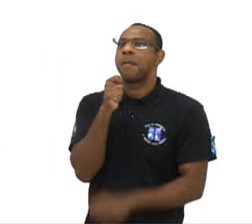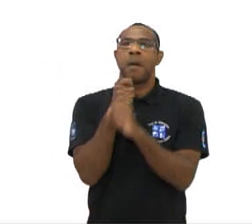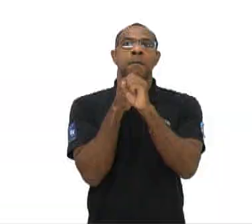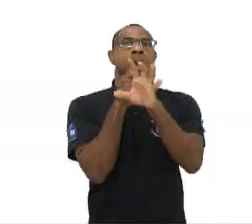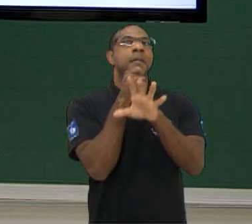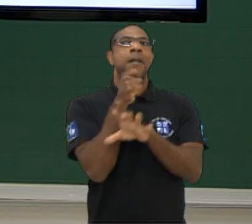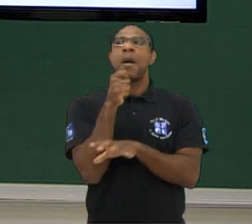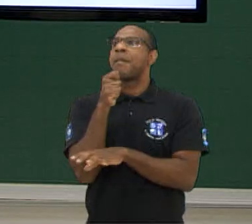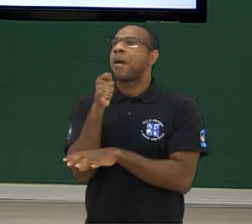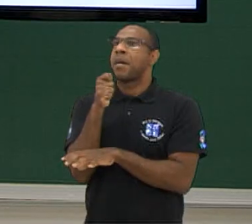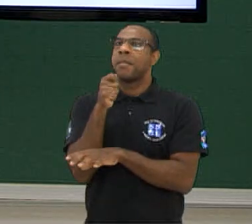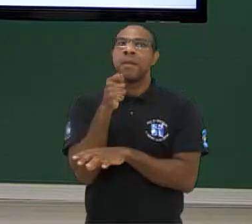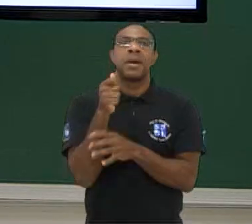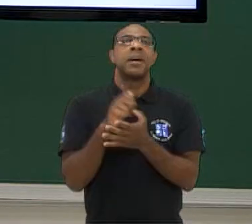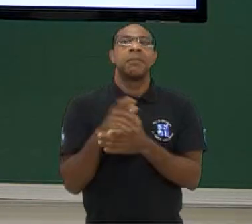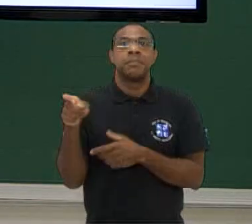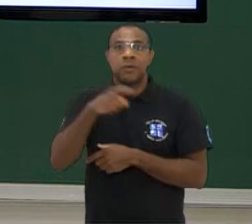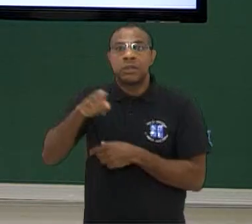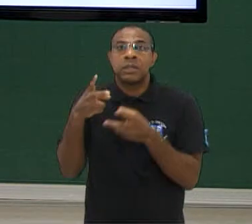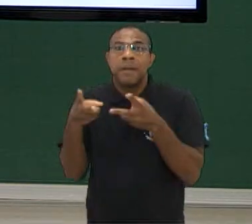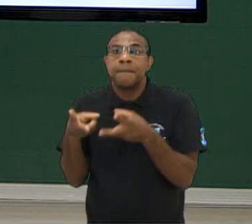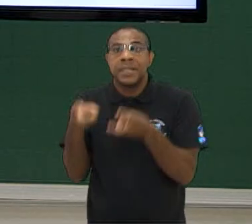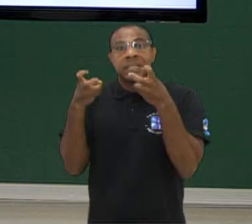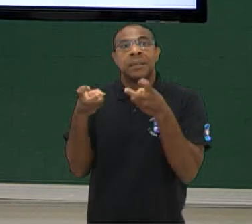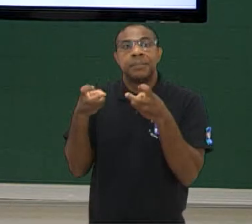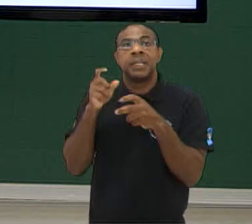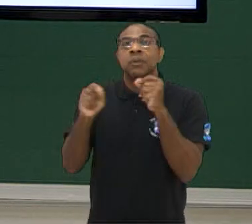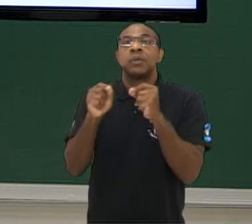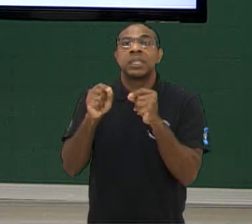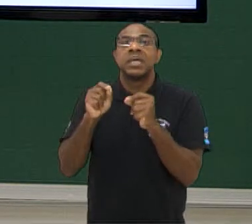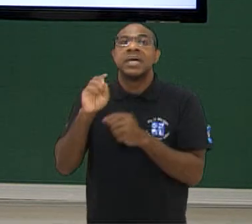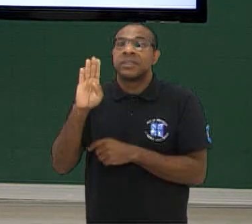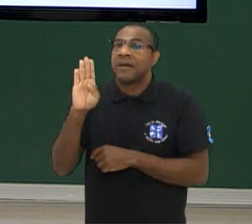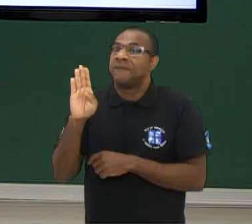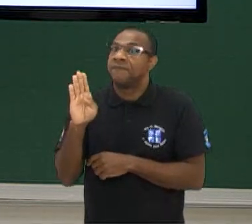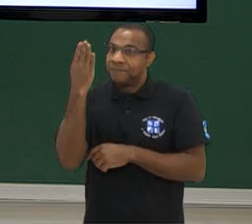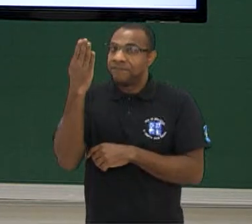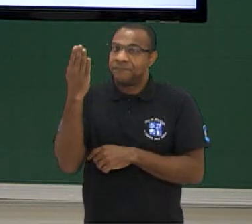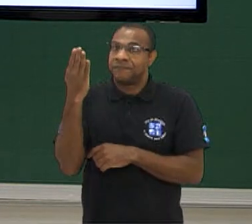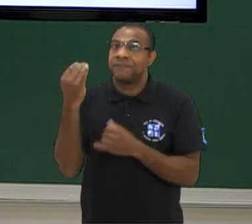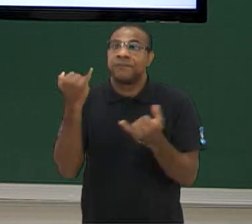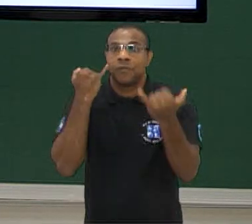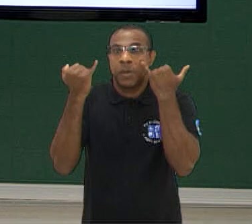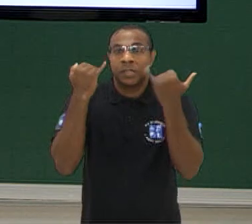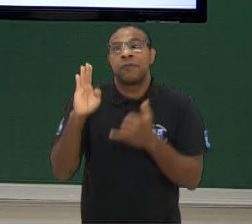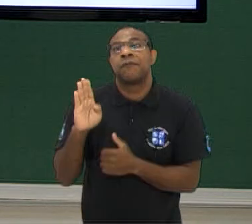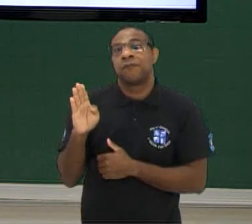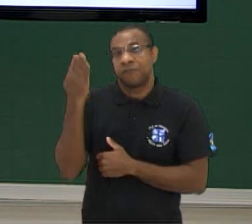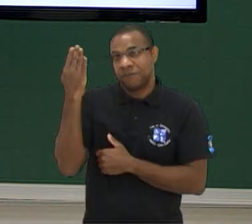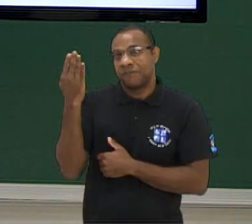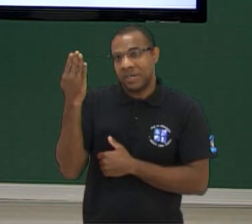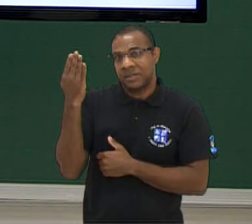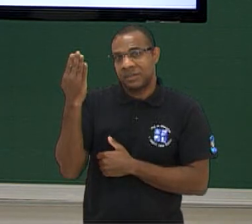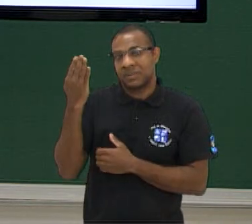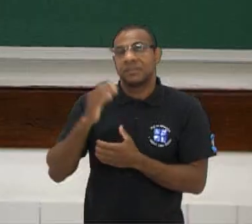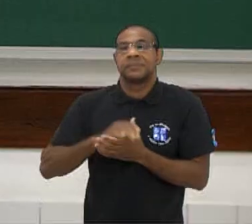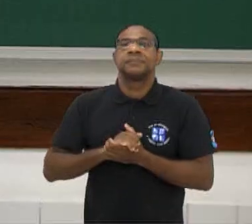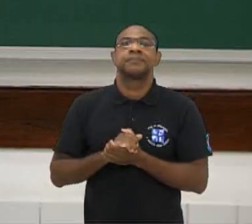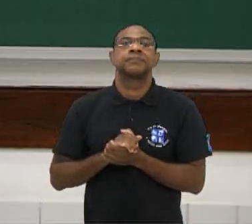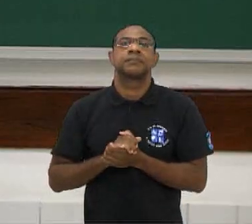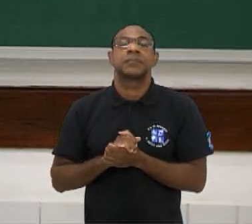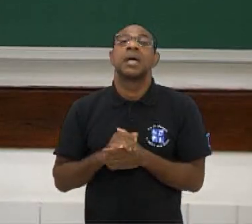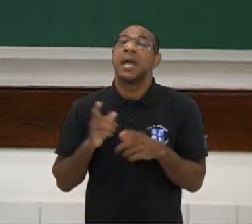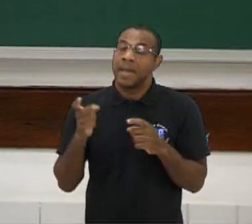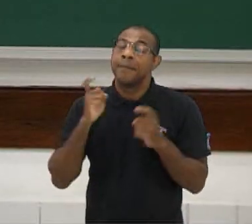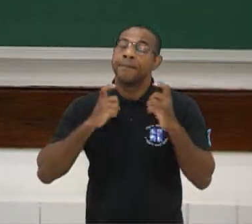atenção para que você perceba essa questão da fake news, porque isso é importante e é preocupante